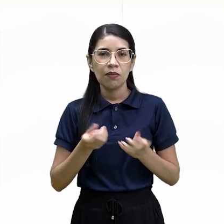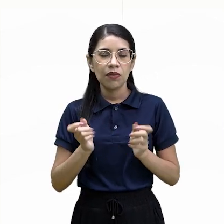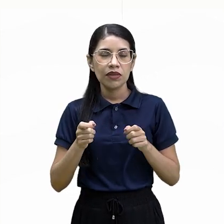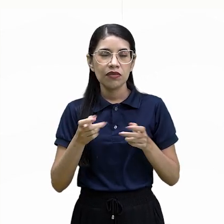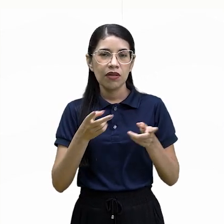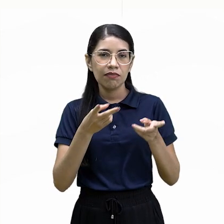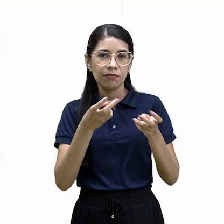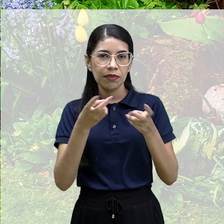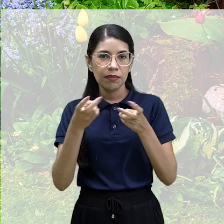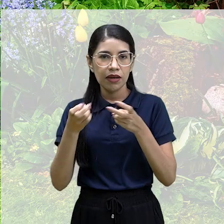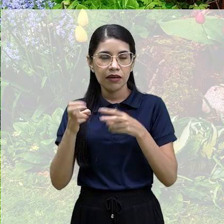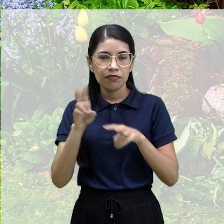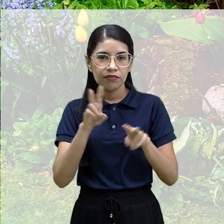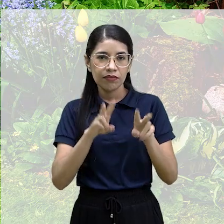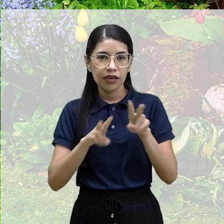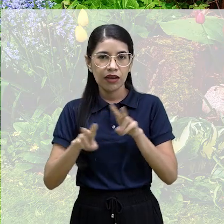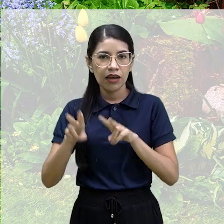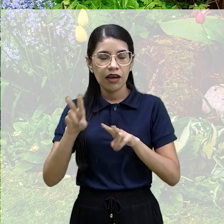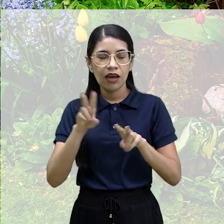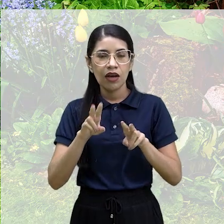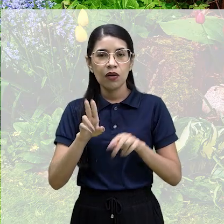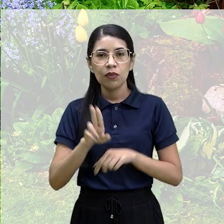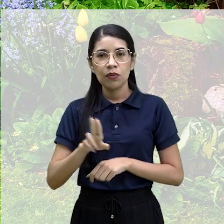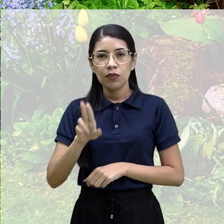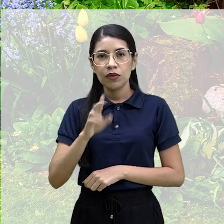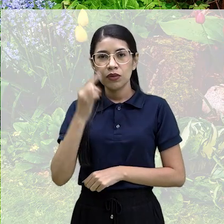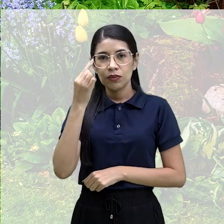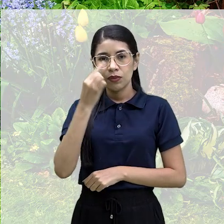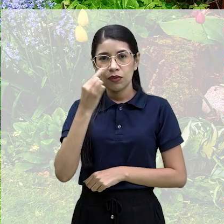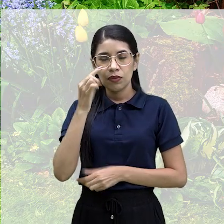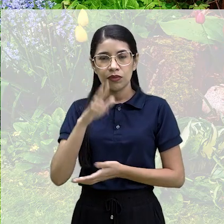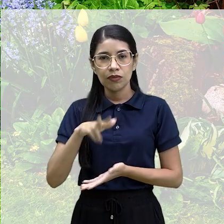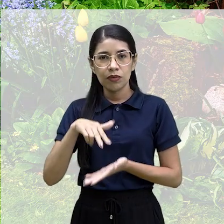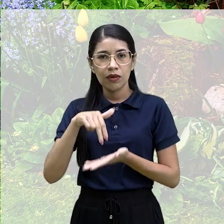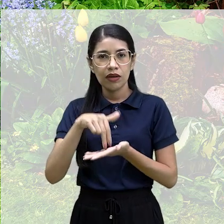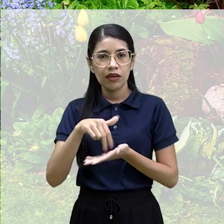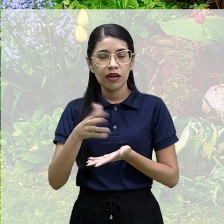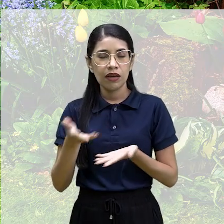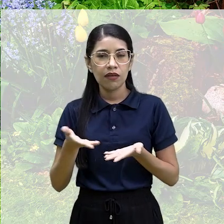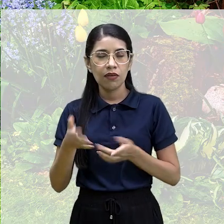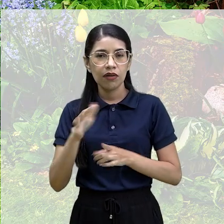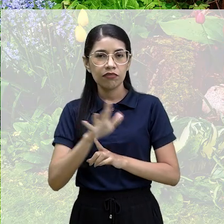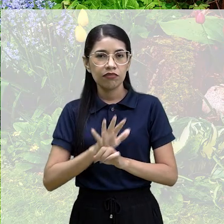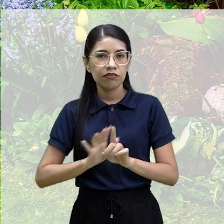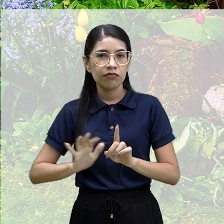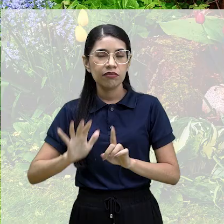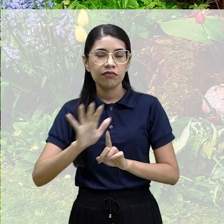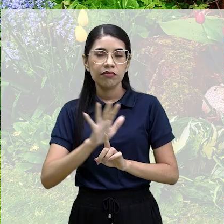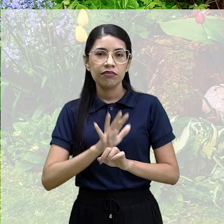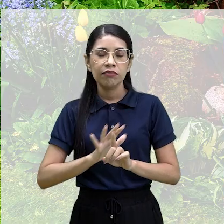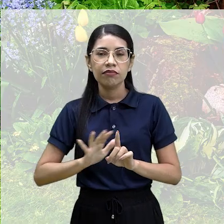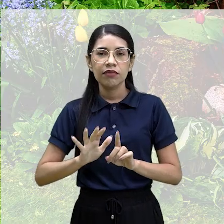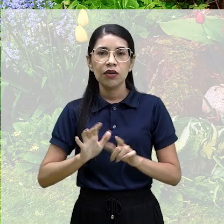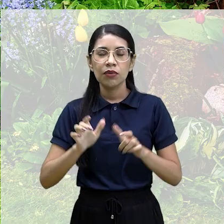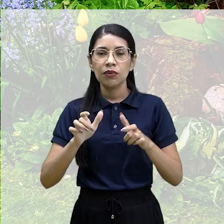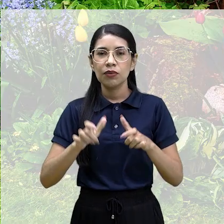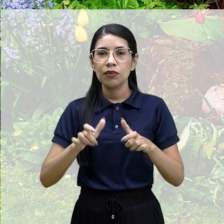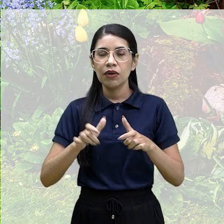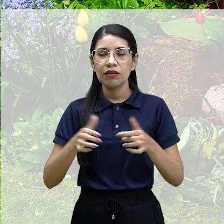enxergar, utilizando os órgãos vitais, olha só onde eu estou. Estou aqui em um